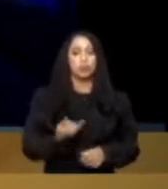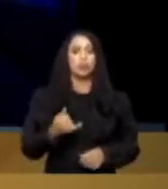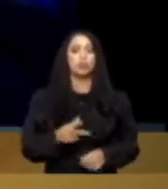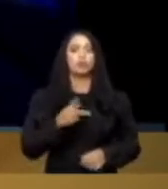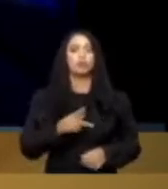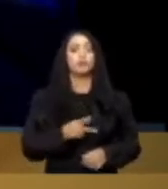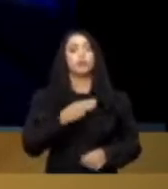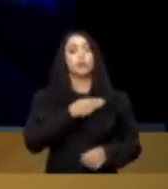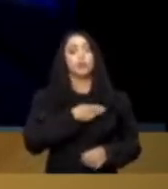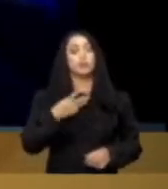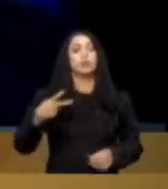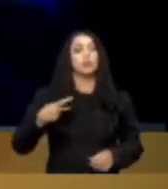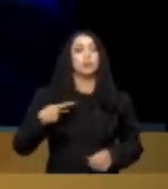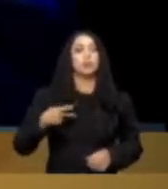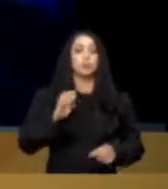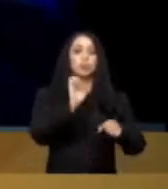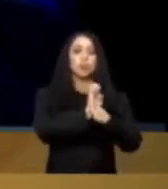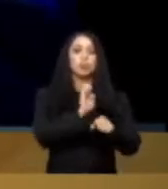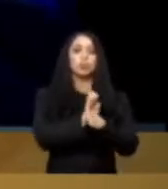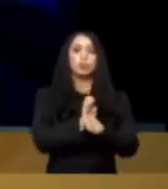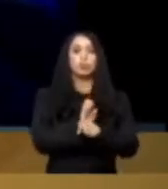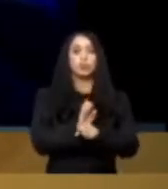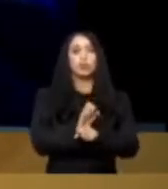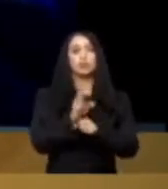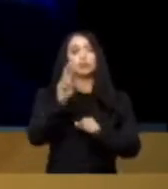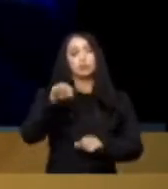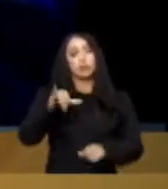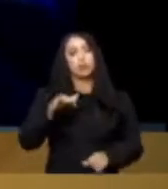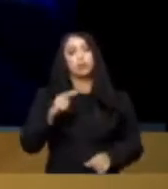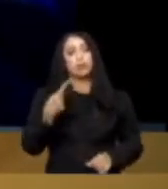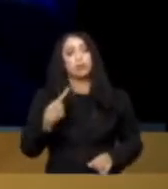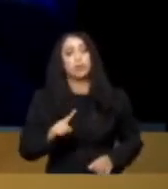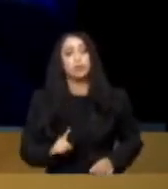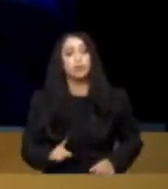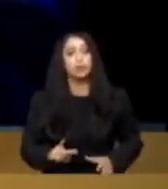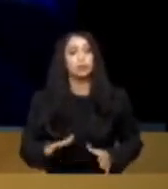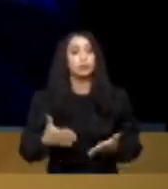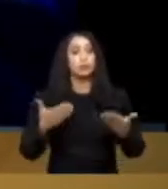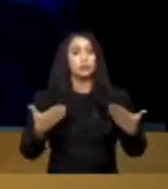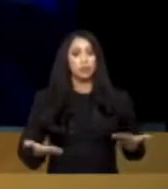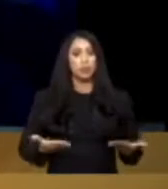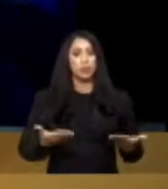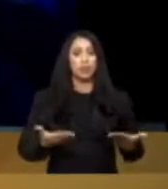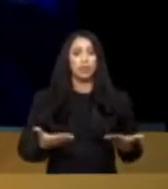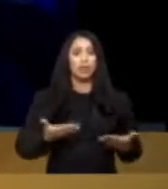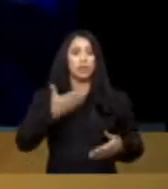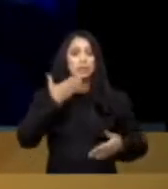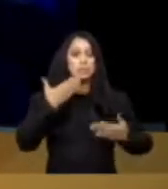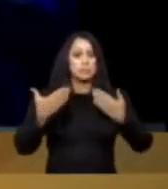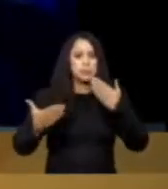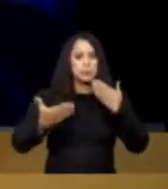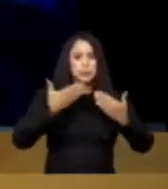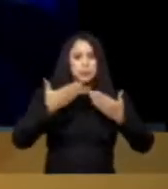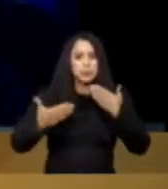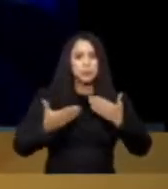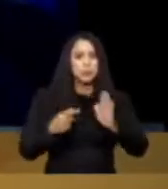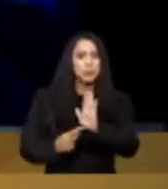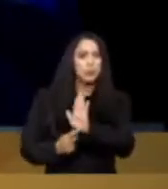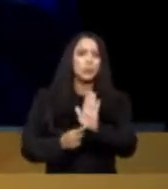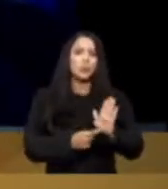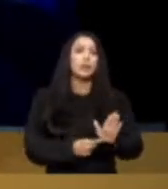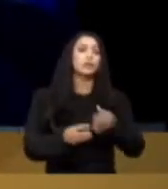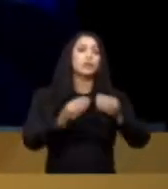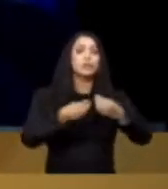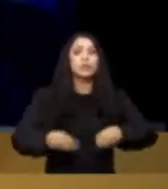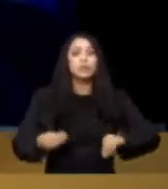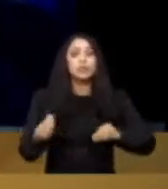Públicos dos Estados e da União. Tamanha mobilização reflete a preocupação com os danos que